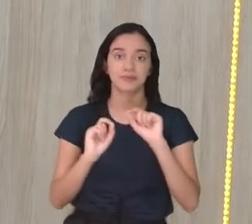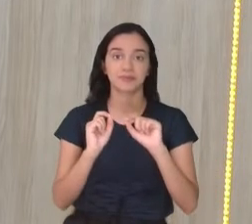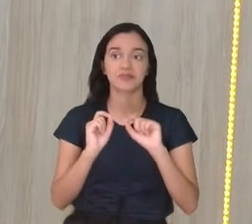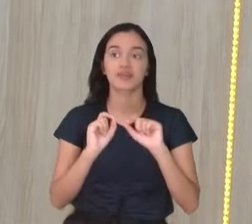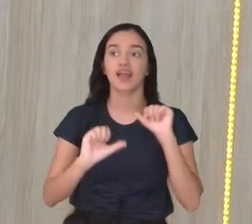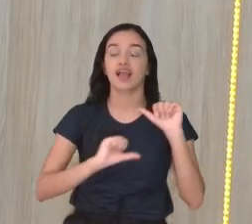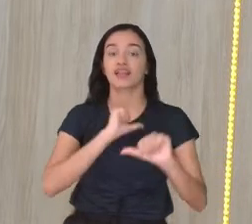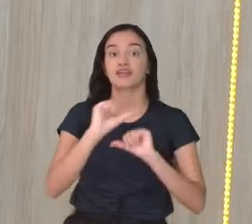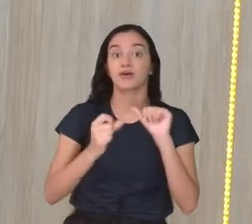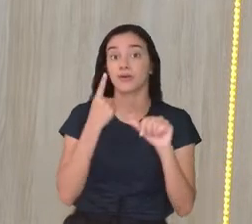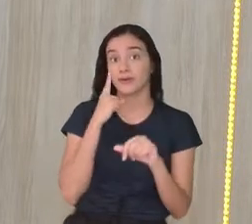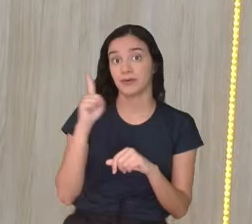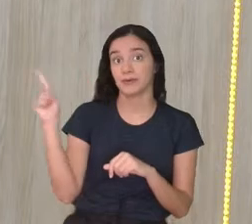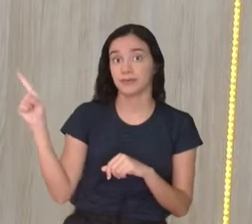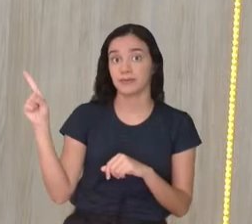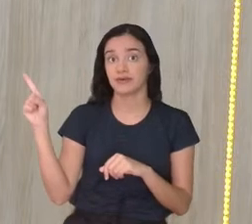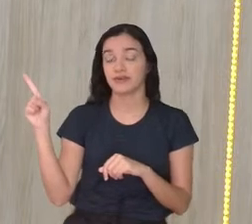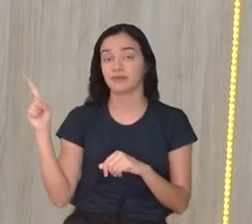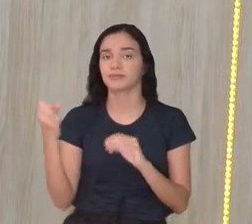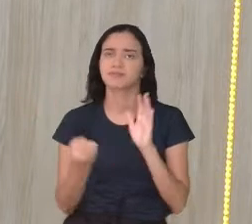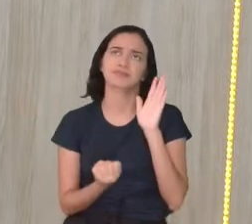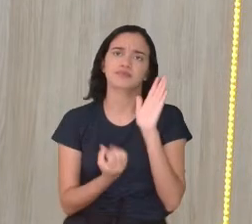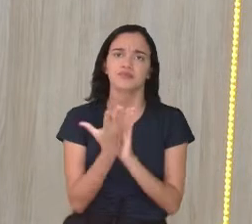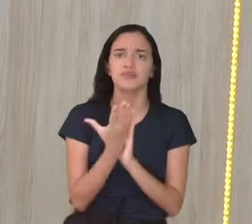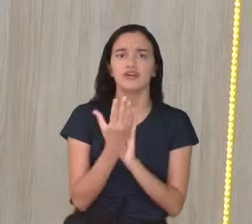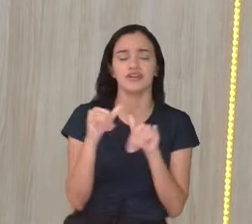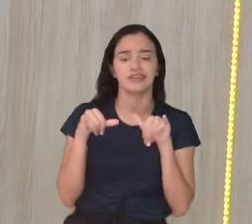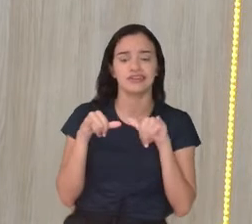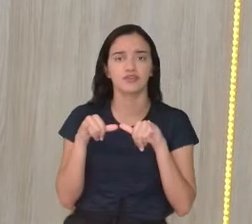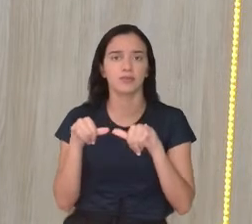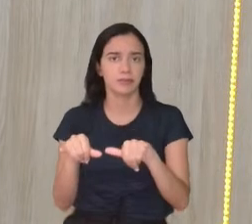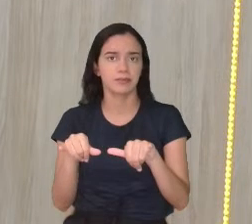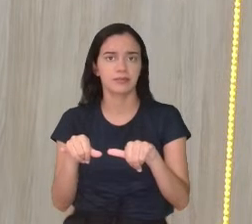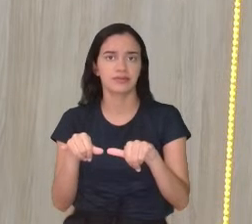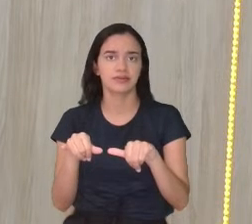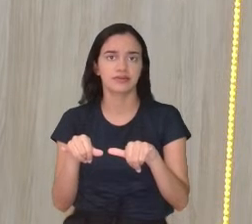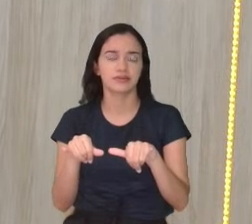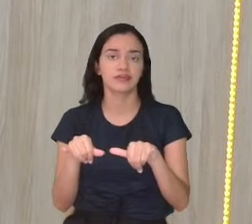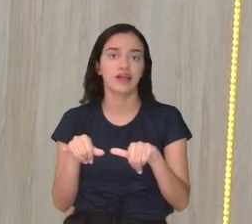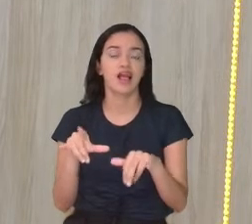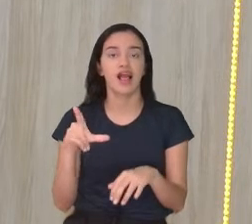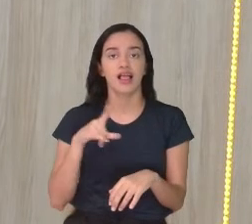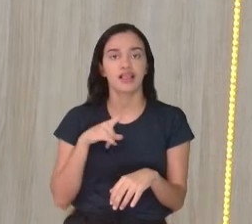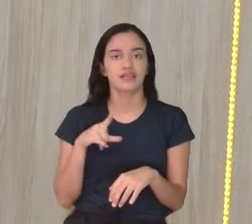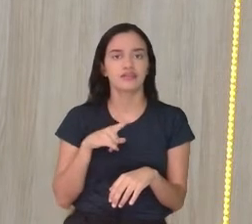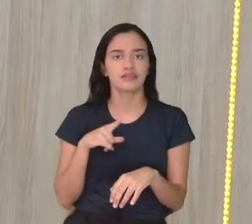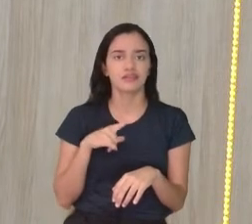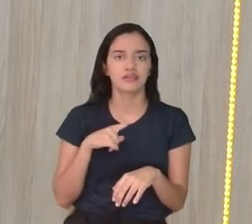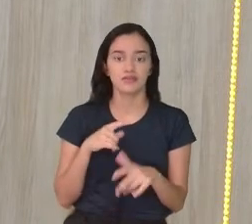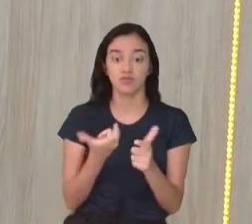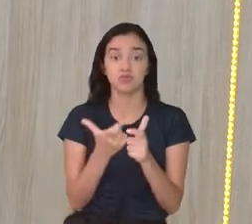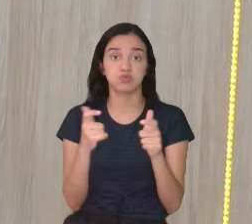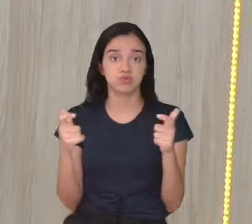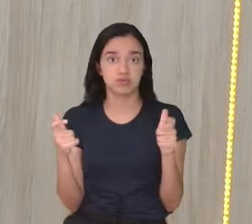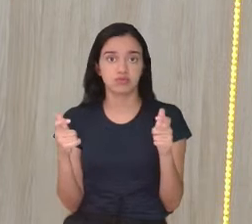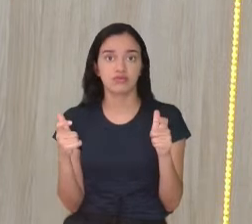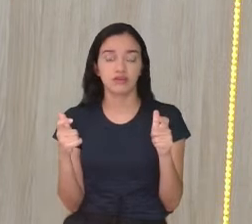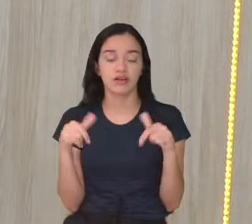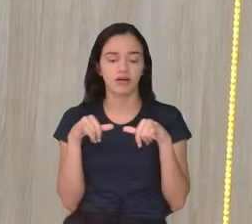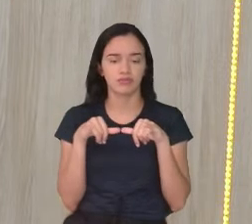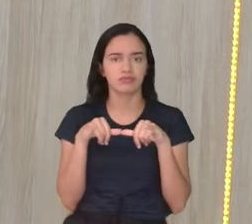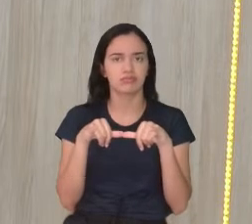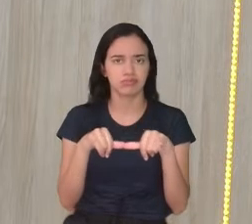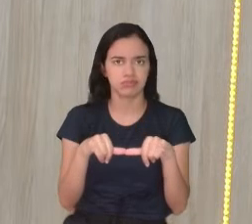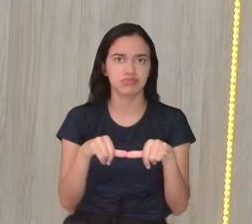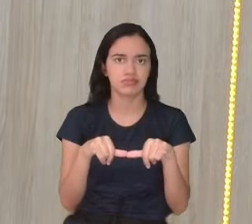alterações das paisagens, por exemplo, para a criação dos supermercados, né? Temos aí grandes redes chegando por